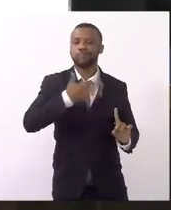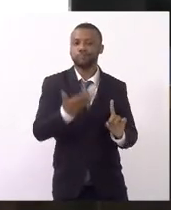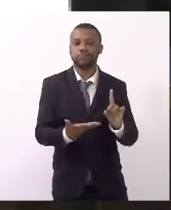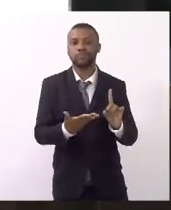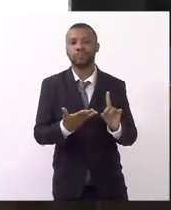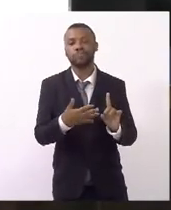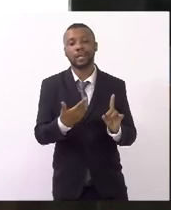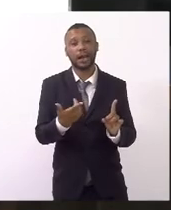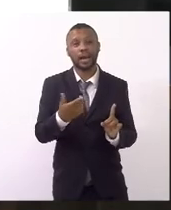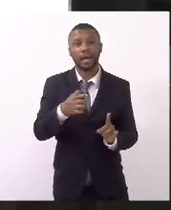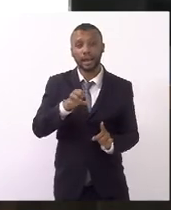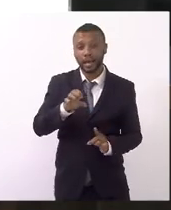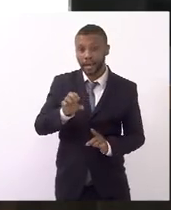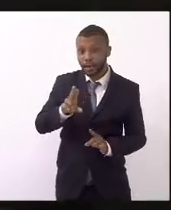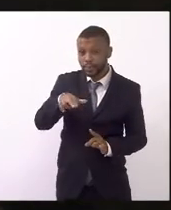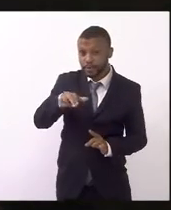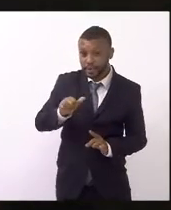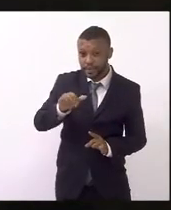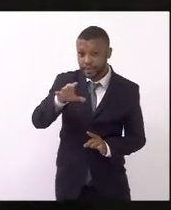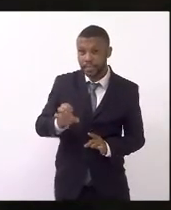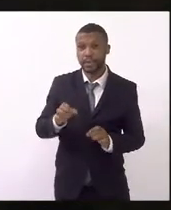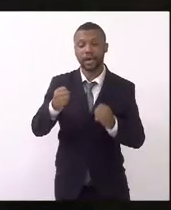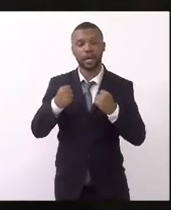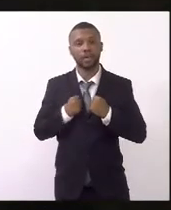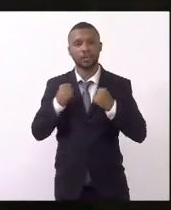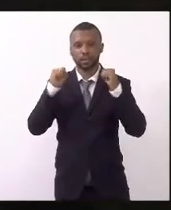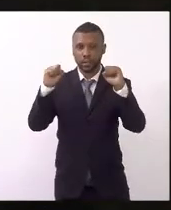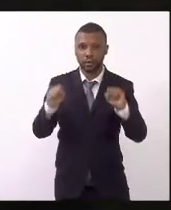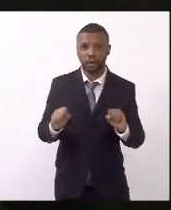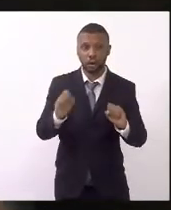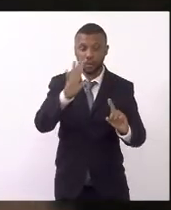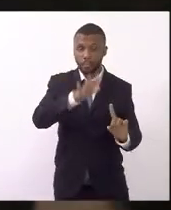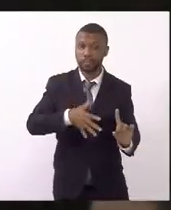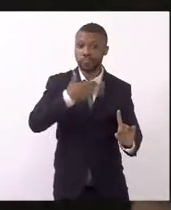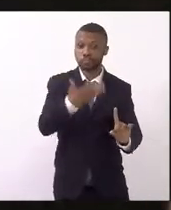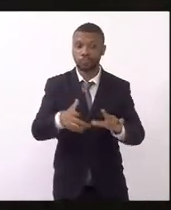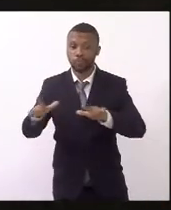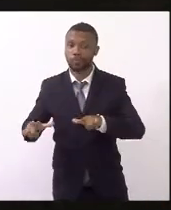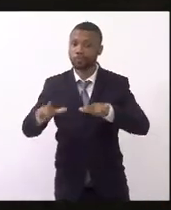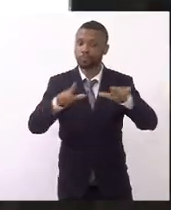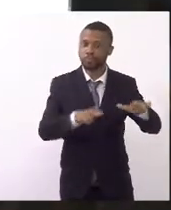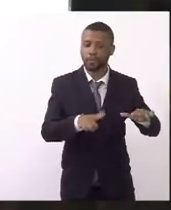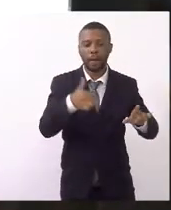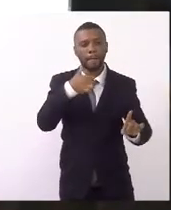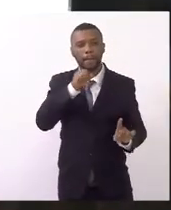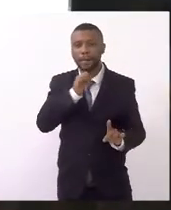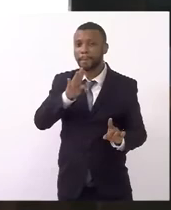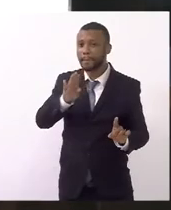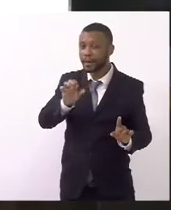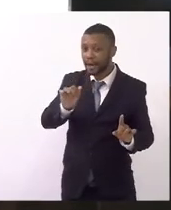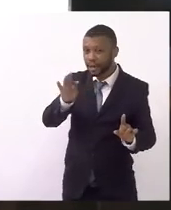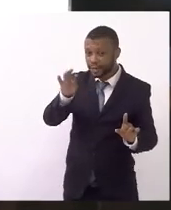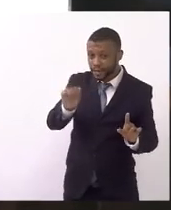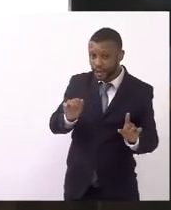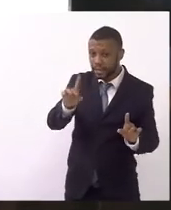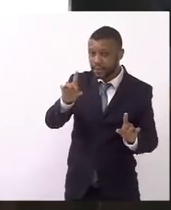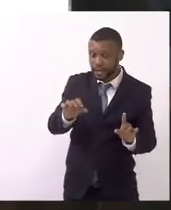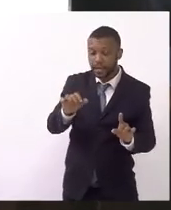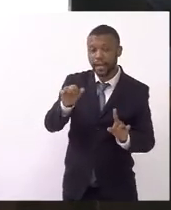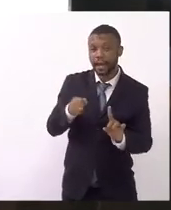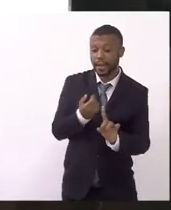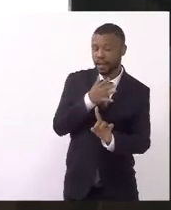Euníce de Xangô com a homenagem mãe Beata de Iemanjá contra o racismo e